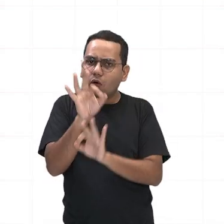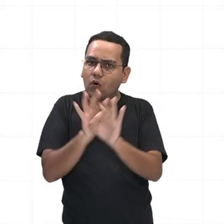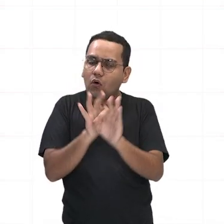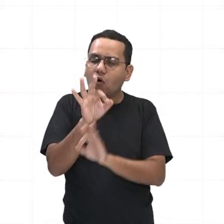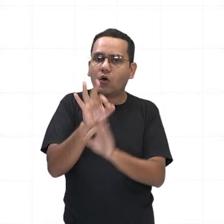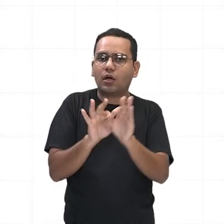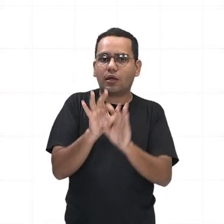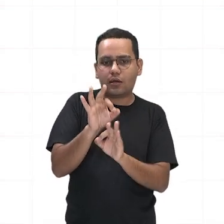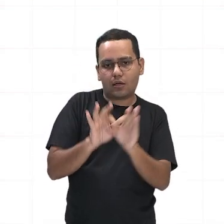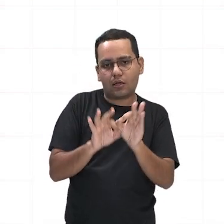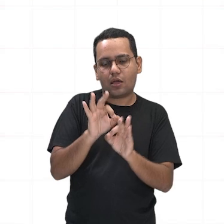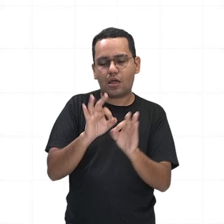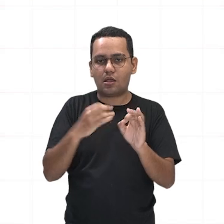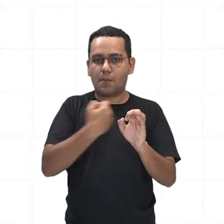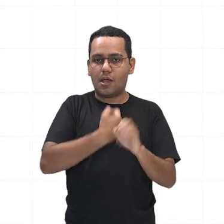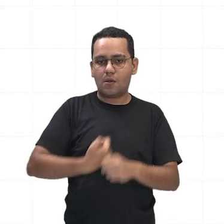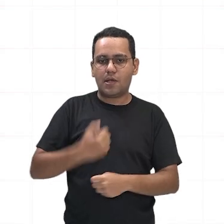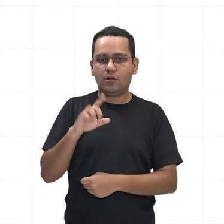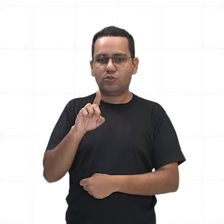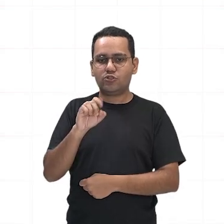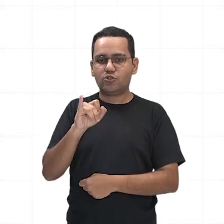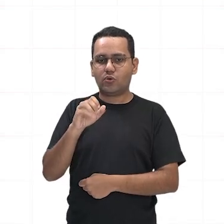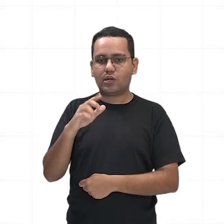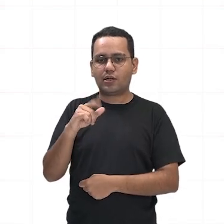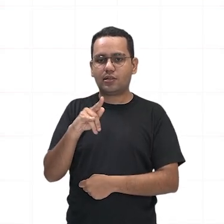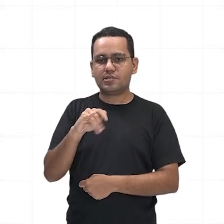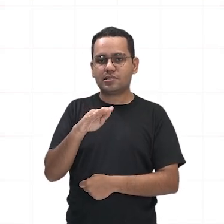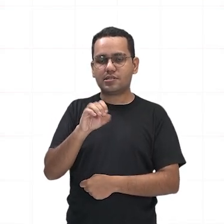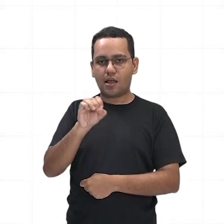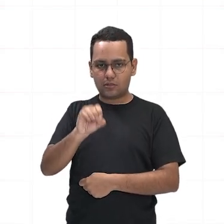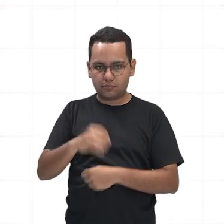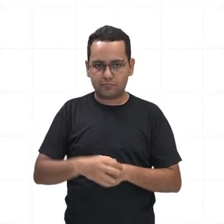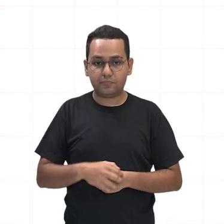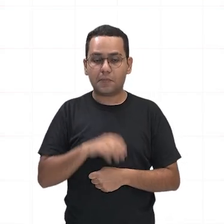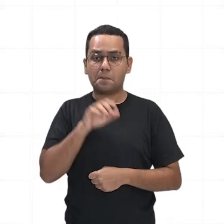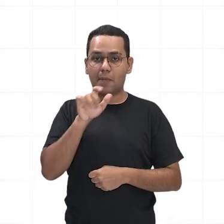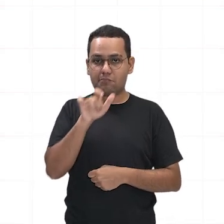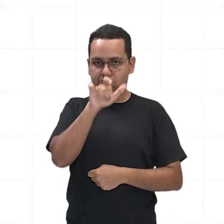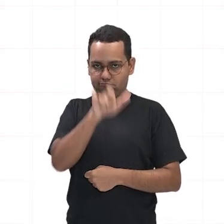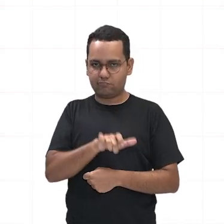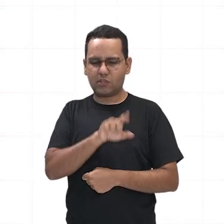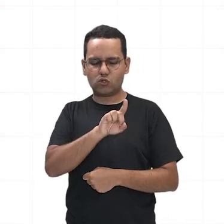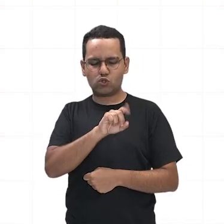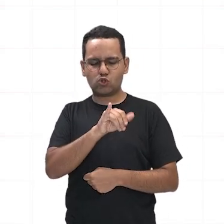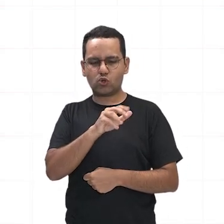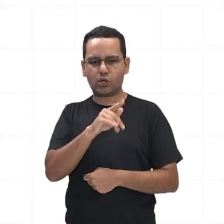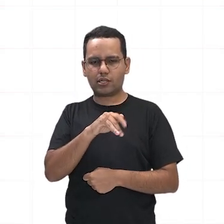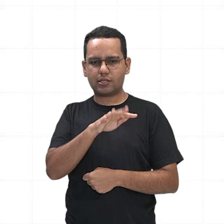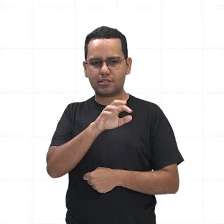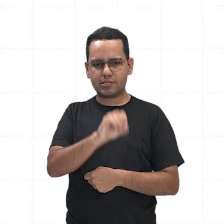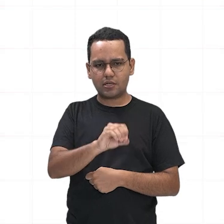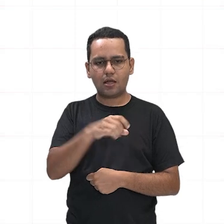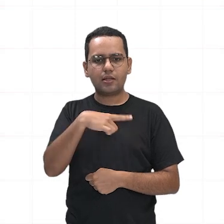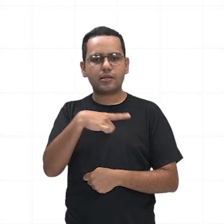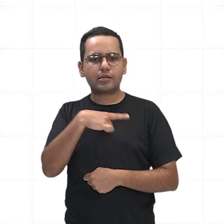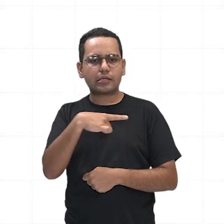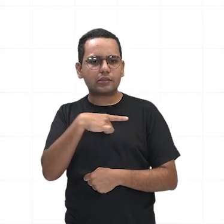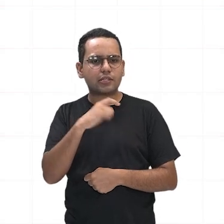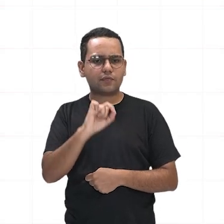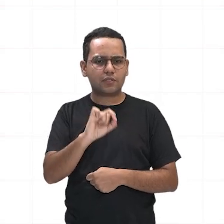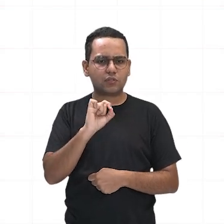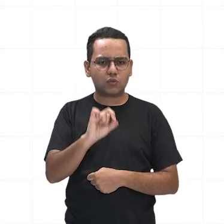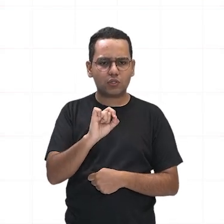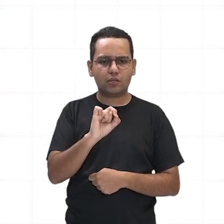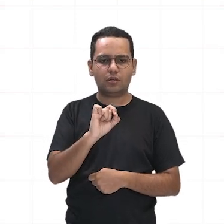pelo Diocleciano. O Diocleciano, ele inaugurou o chamado Dominato, ou Baixo